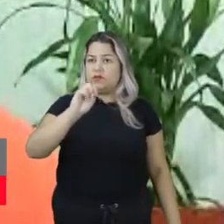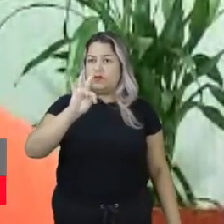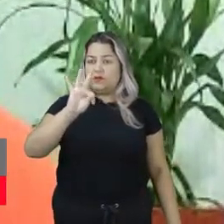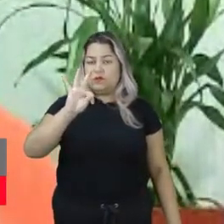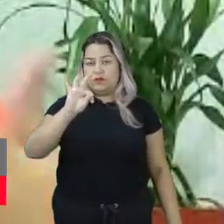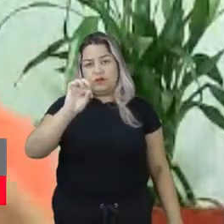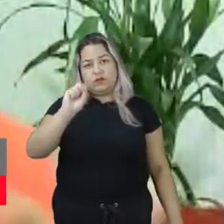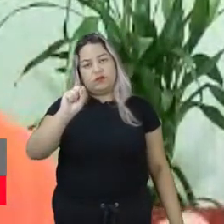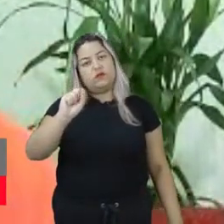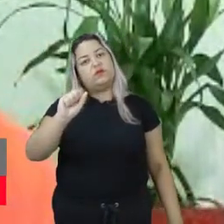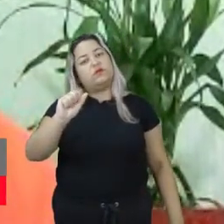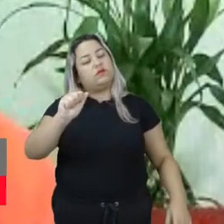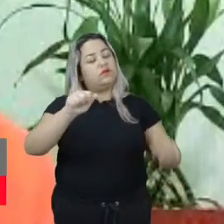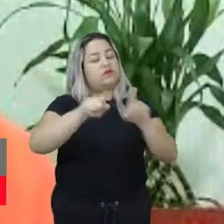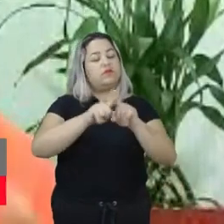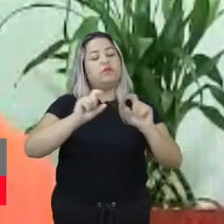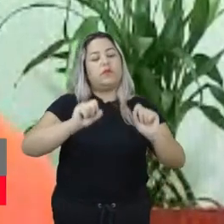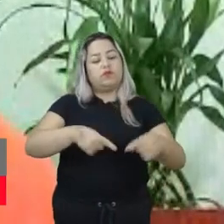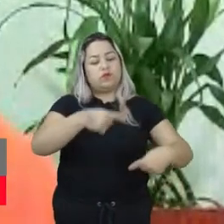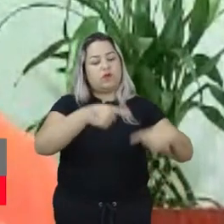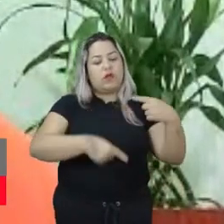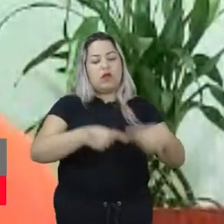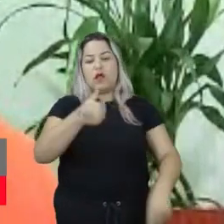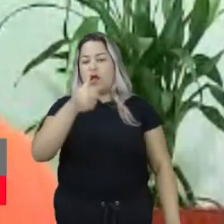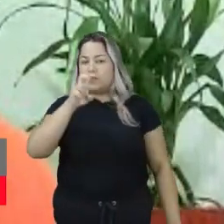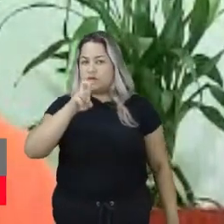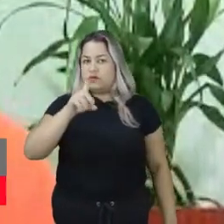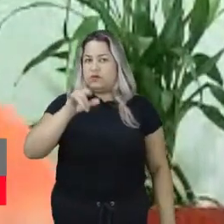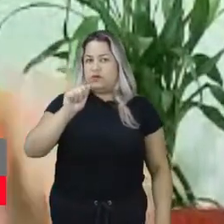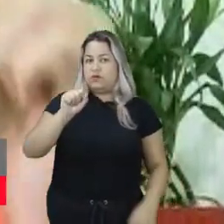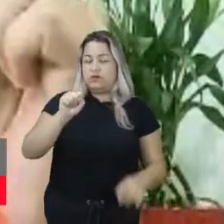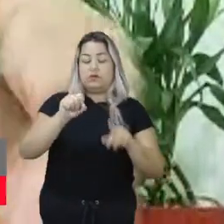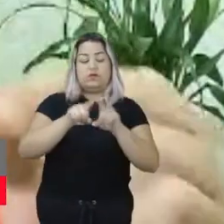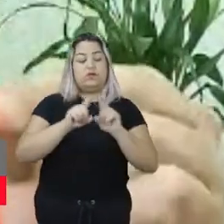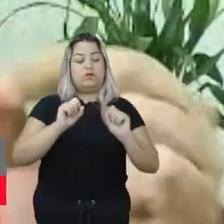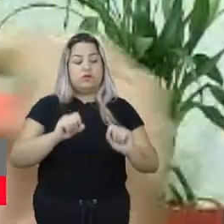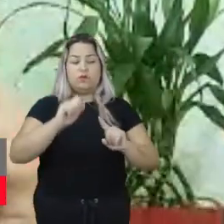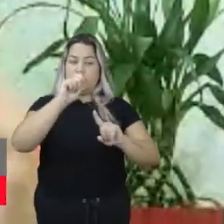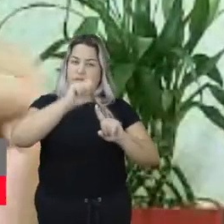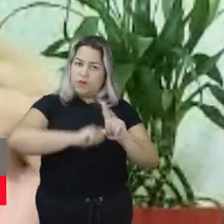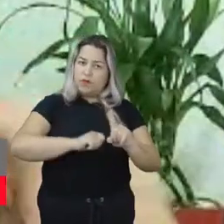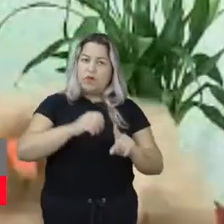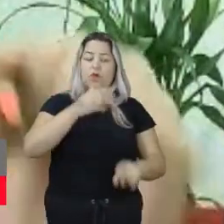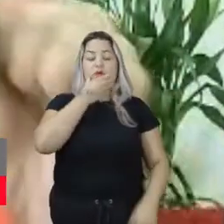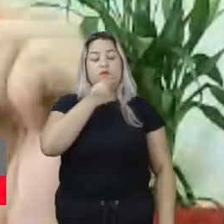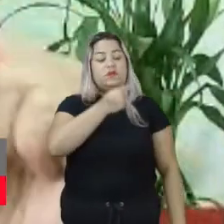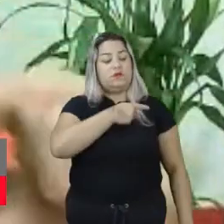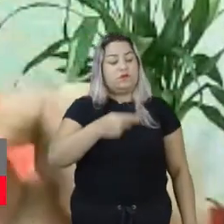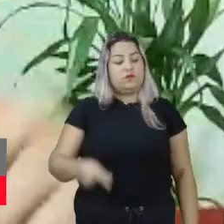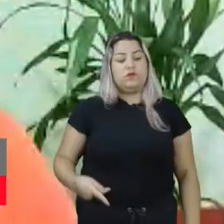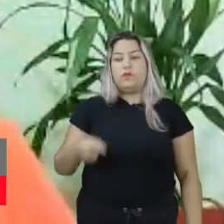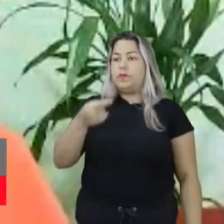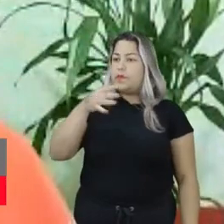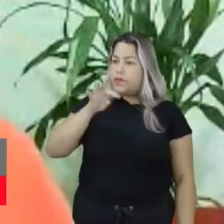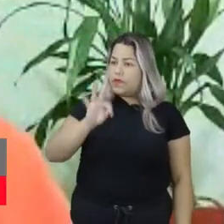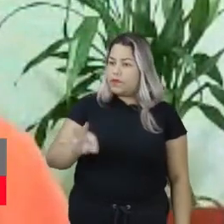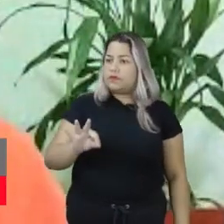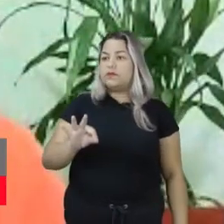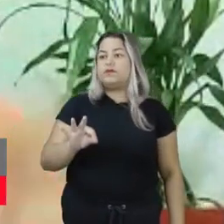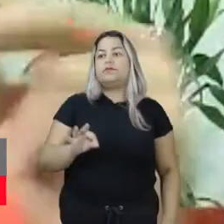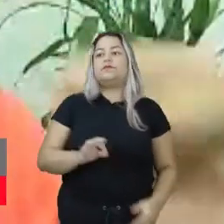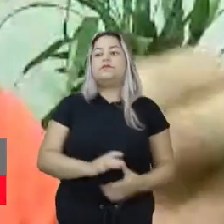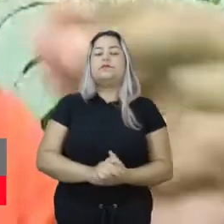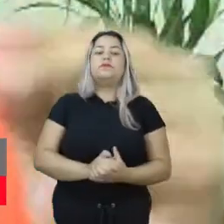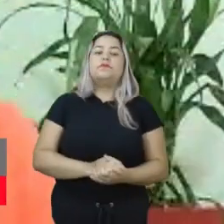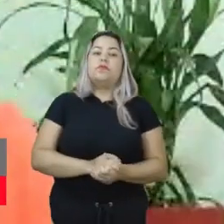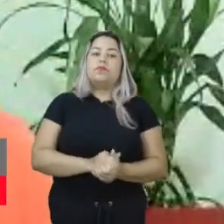partido. Tem lá numa discussão a cada 15 dias, a um mês, o presidente do PT, o do PV, o do PCdoB,